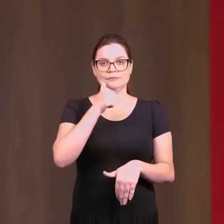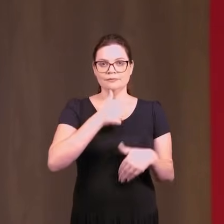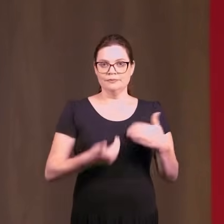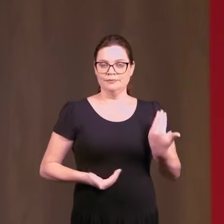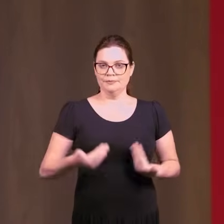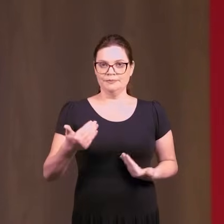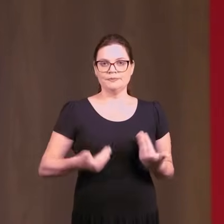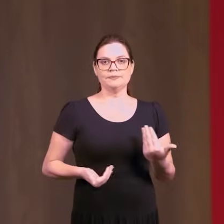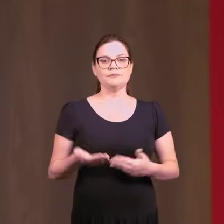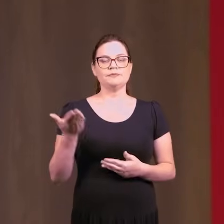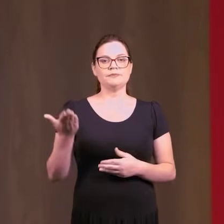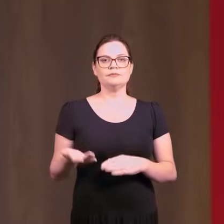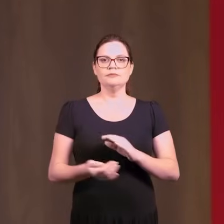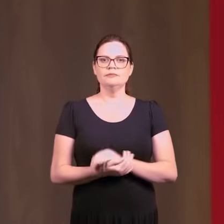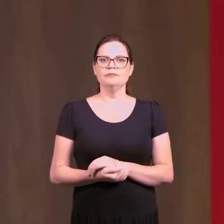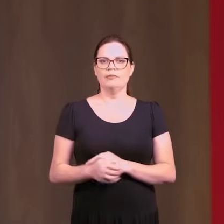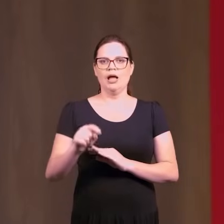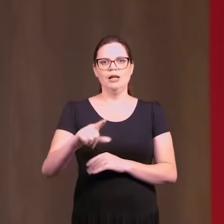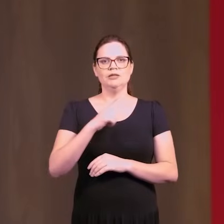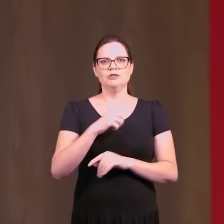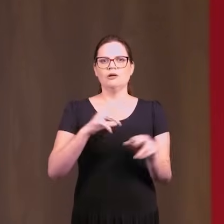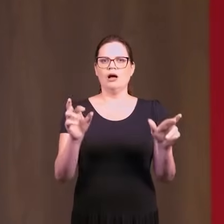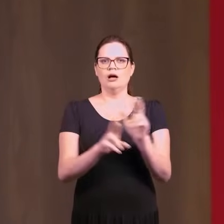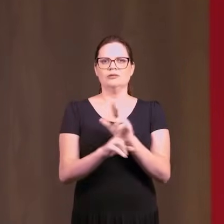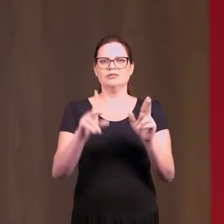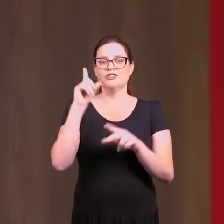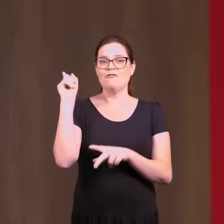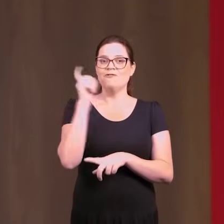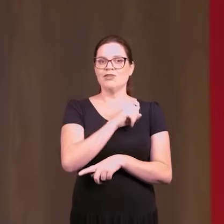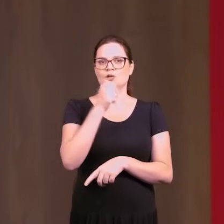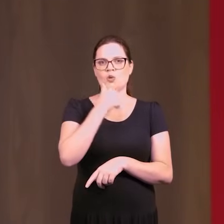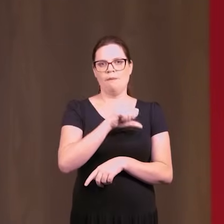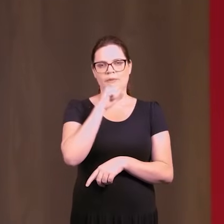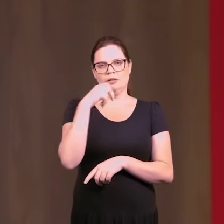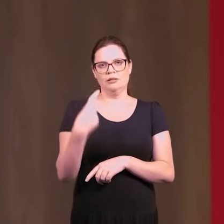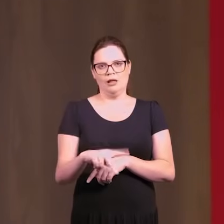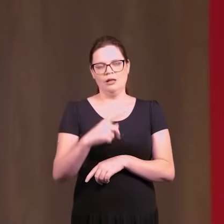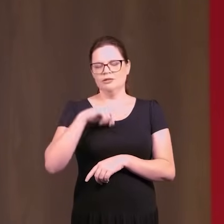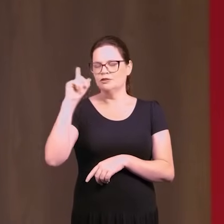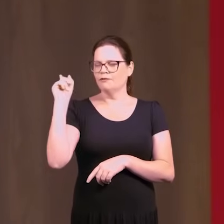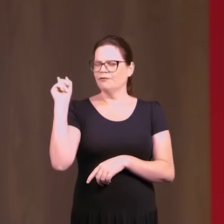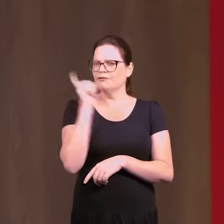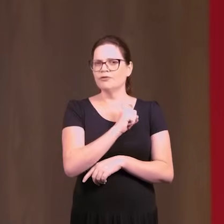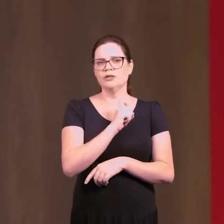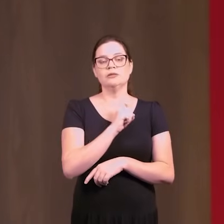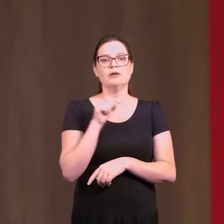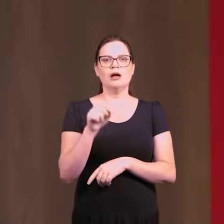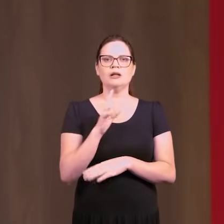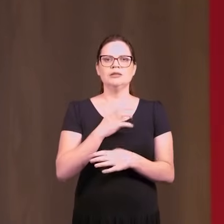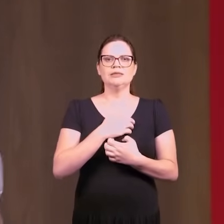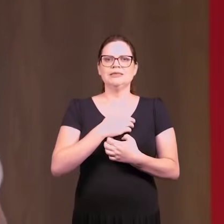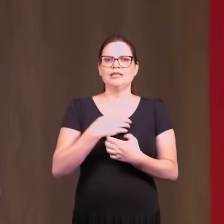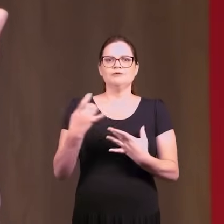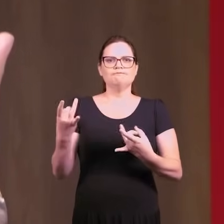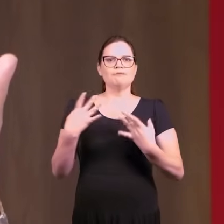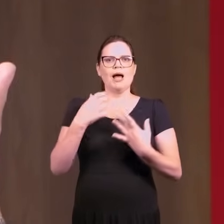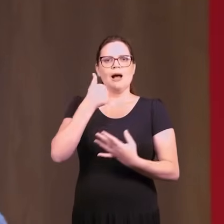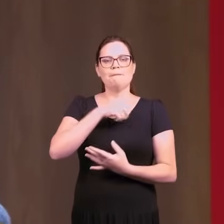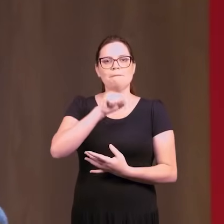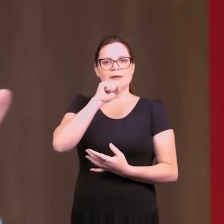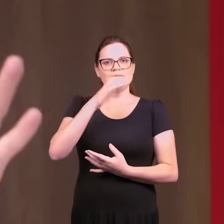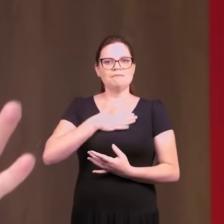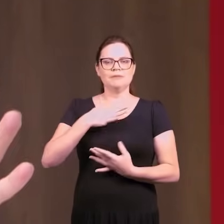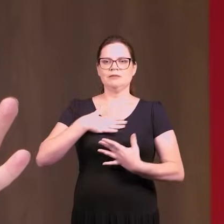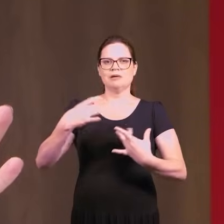irmã que ela tinha um relacionamento muito difícil com a mãe. Ela sentia assim, um abandono emocional,